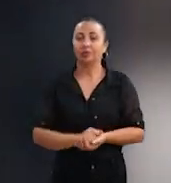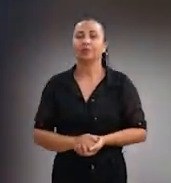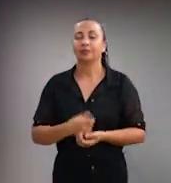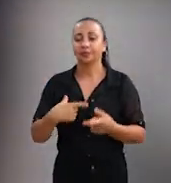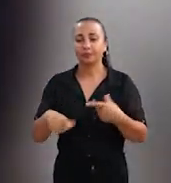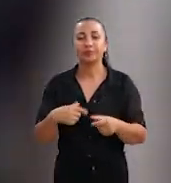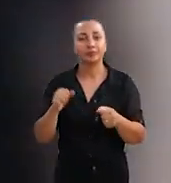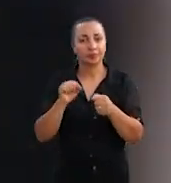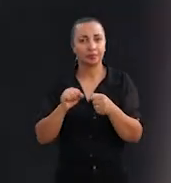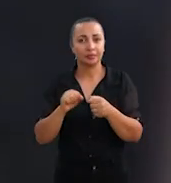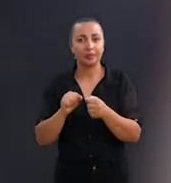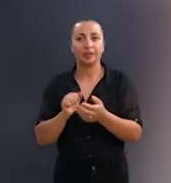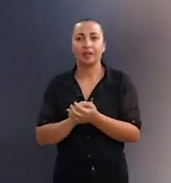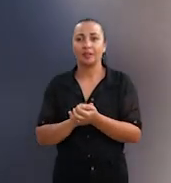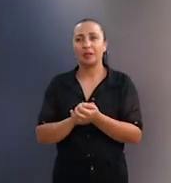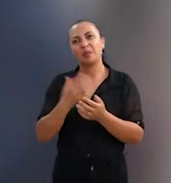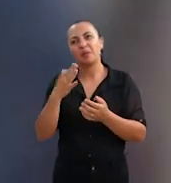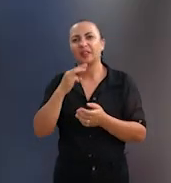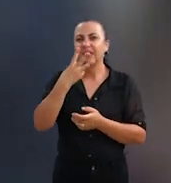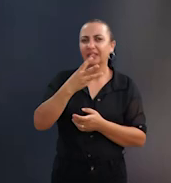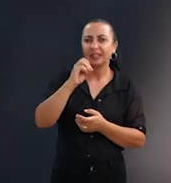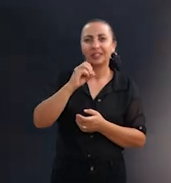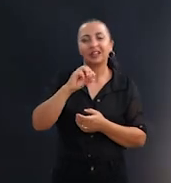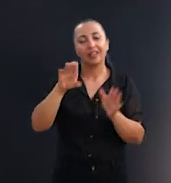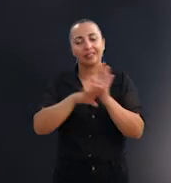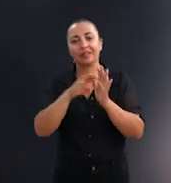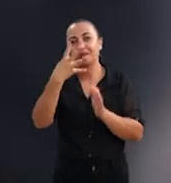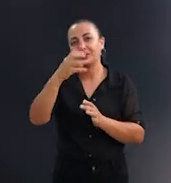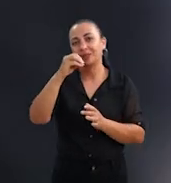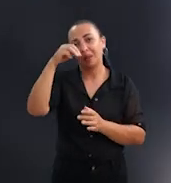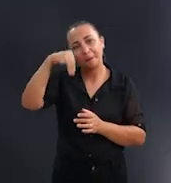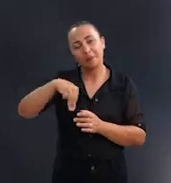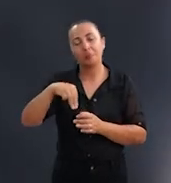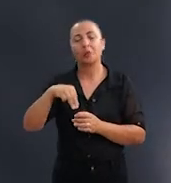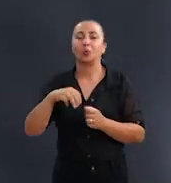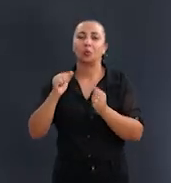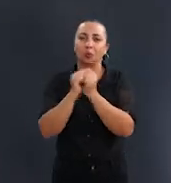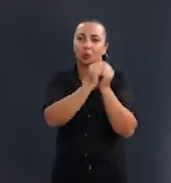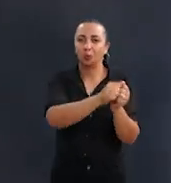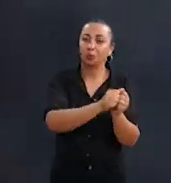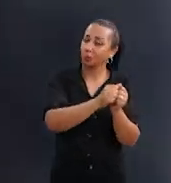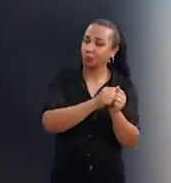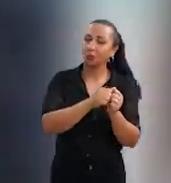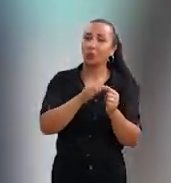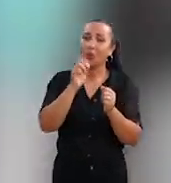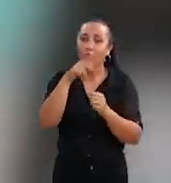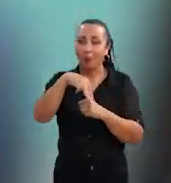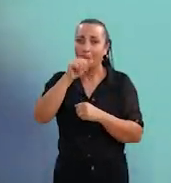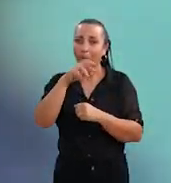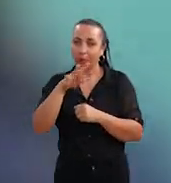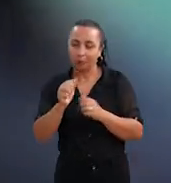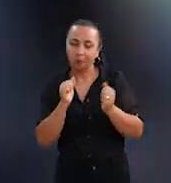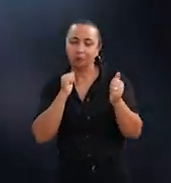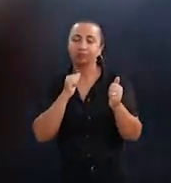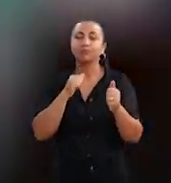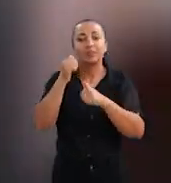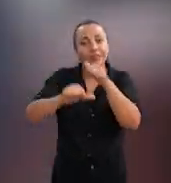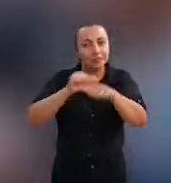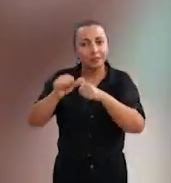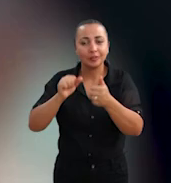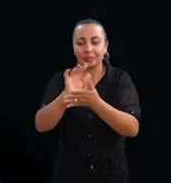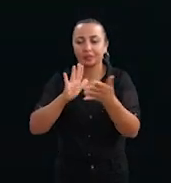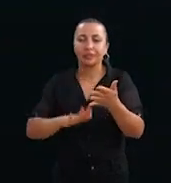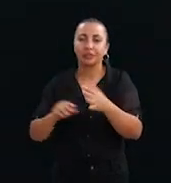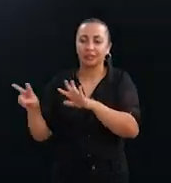O trabalho ele é feito, dura em média de 30 a 40 minutos junto com o monitor, e aí a criança ela vai desenvolvendo as atividades no decorrer